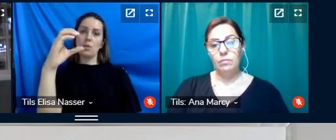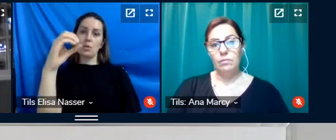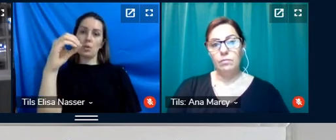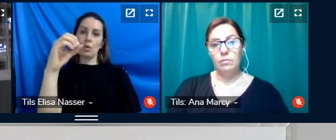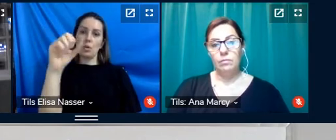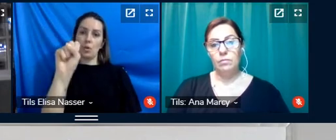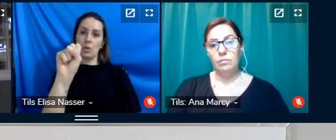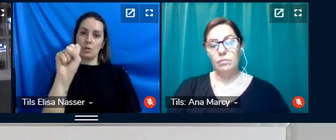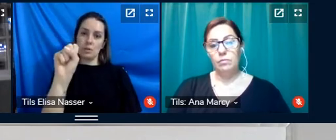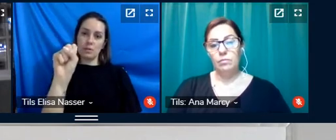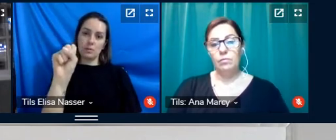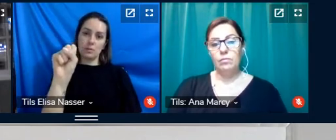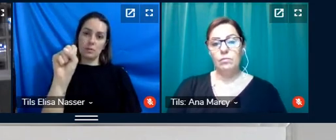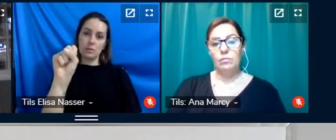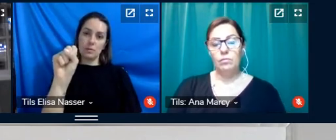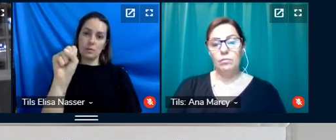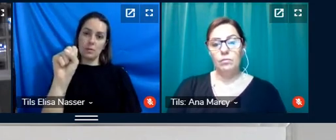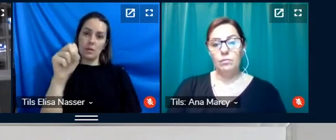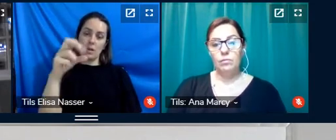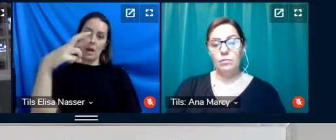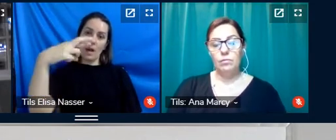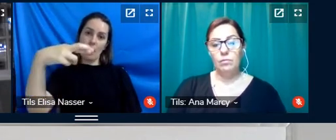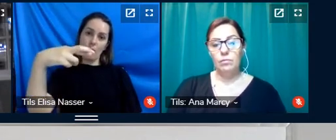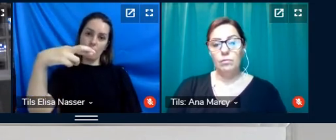Quem é o F? 1000.